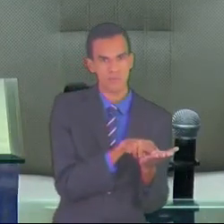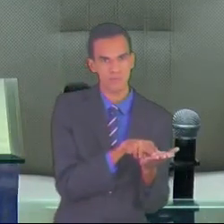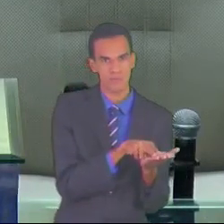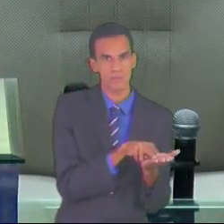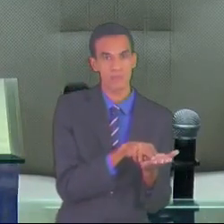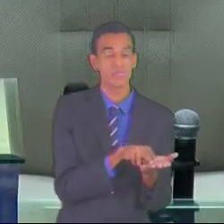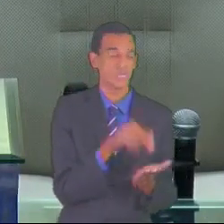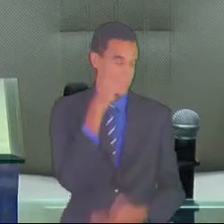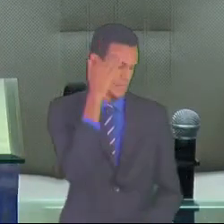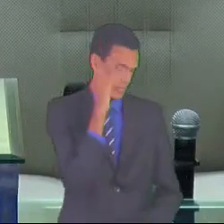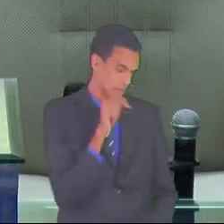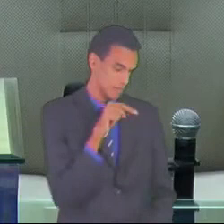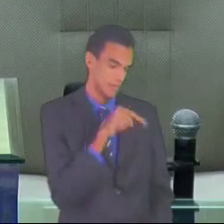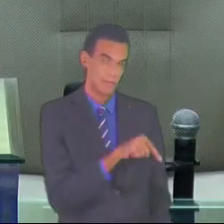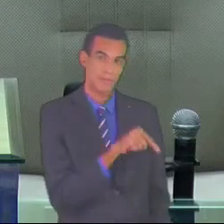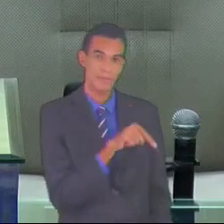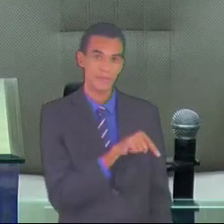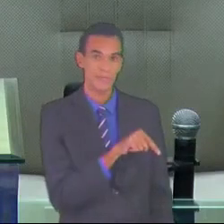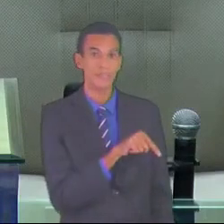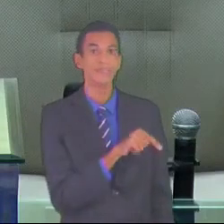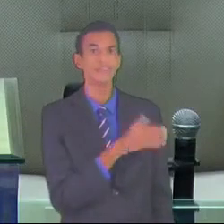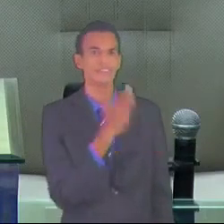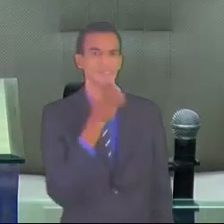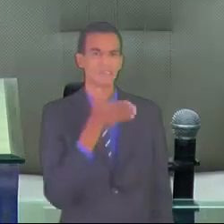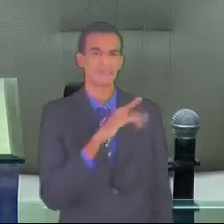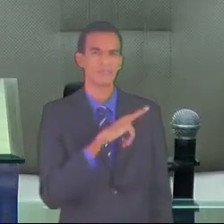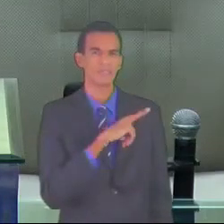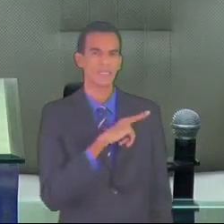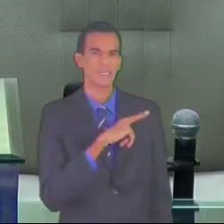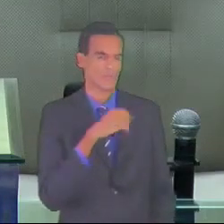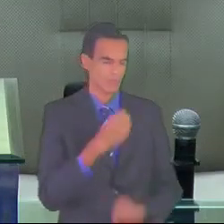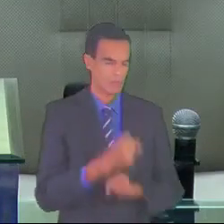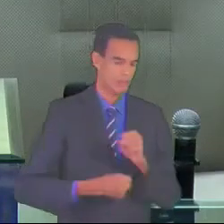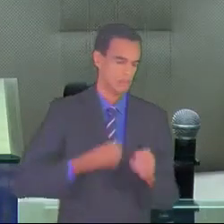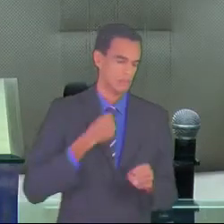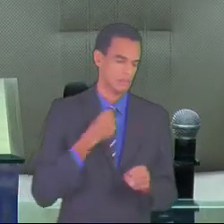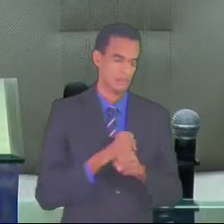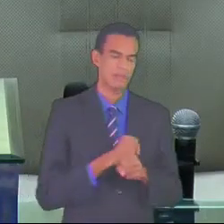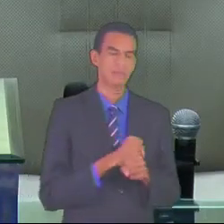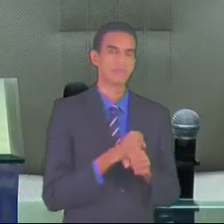e sabendo que estava neste estado já há muito tempo,